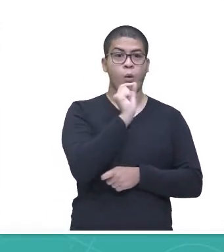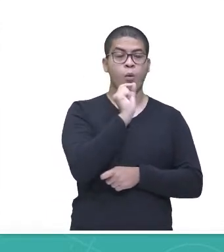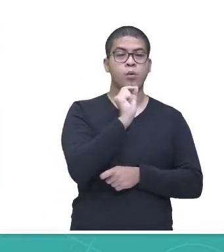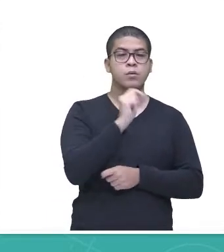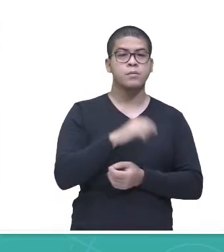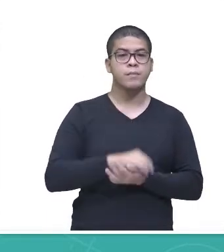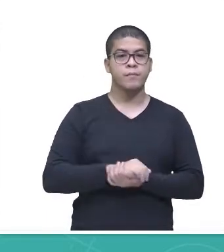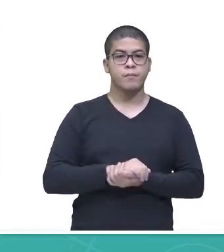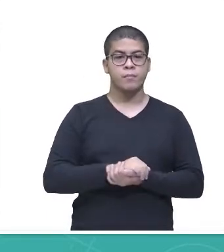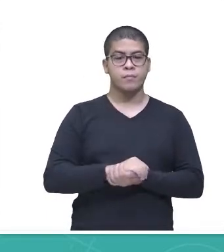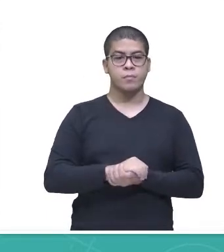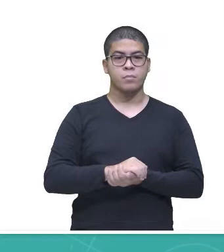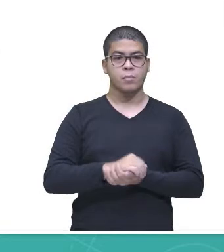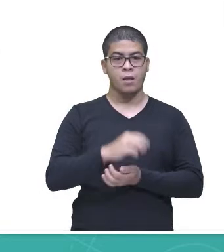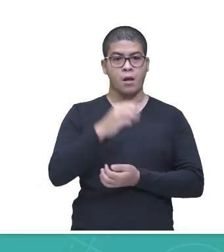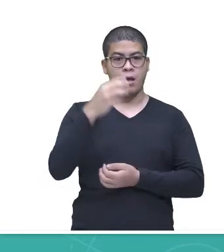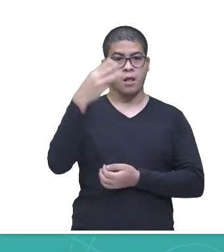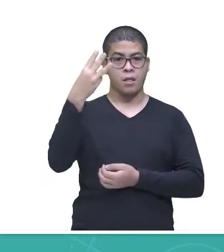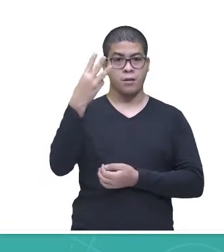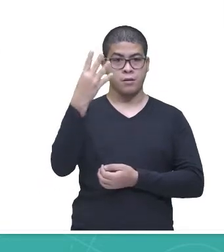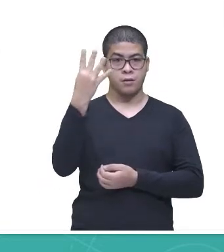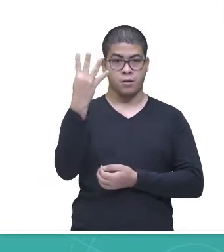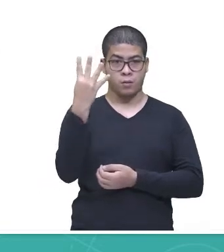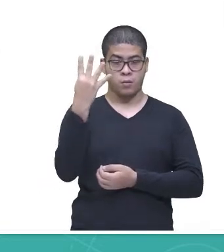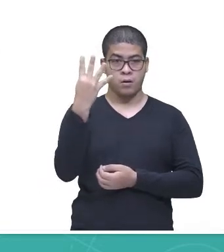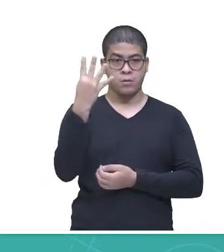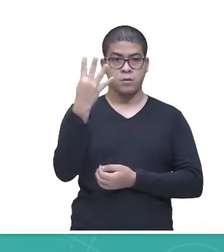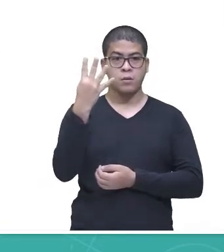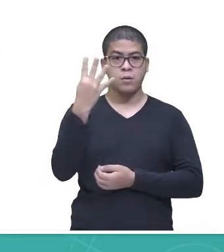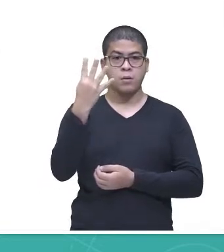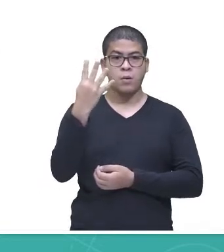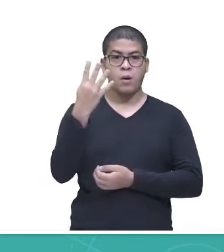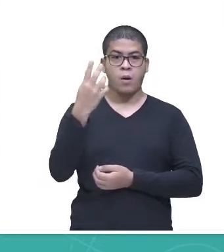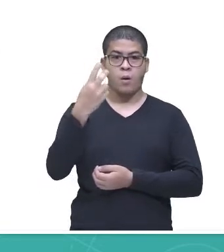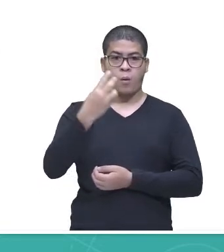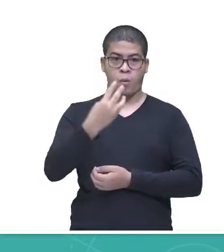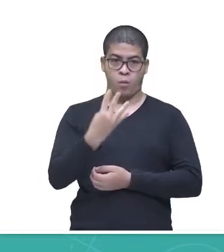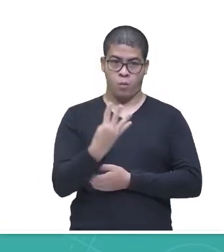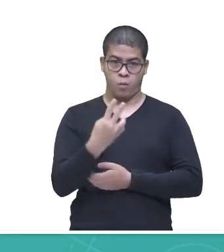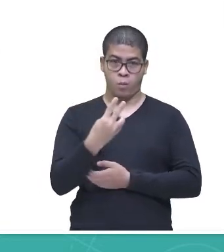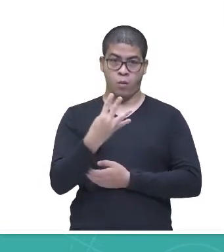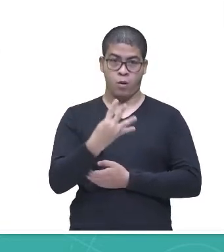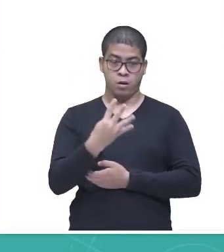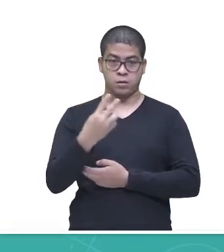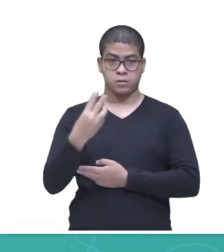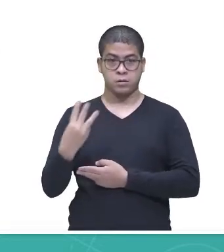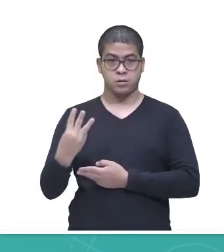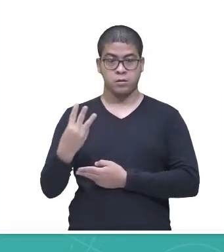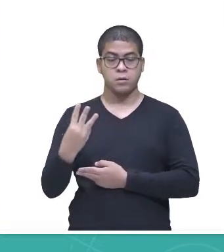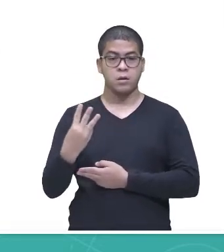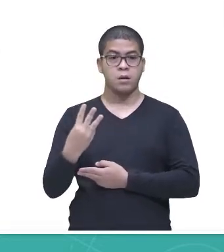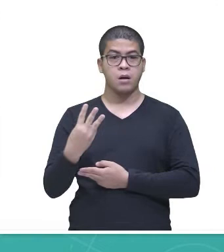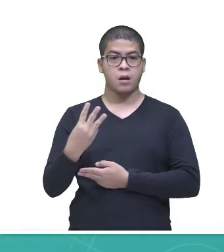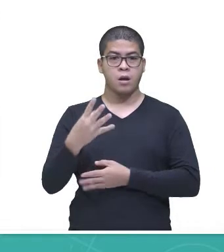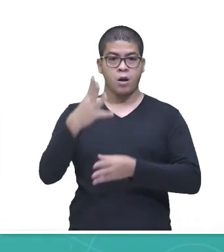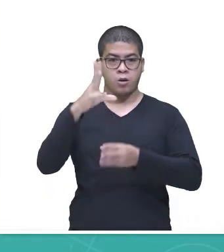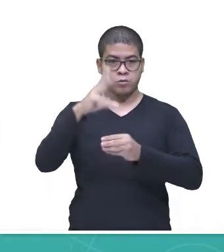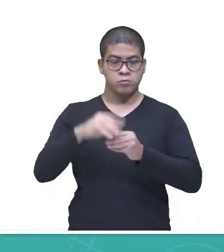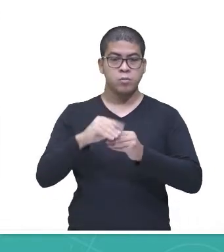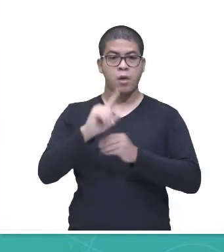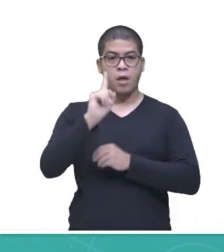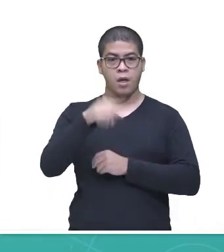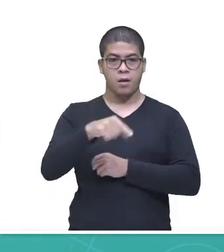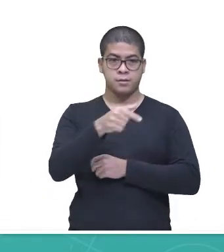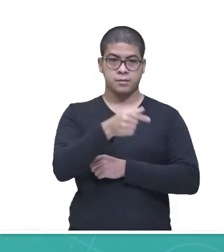Somamos 4 com 3, que é igual a 7, e 3 com 4, que é igual a 7, e a gente obtém